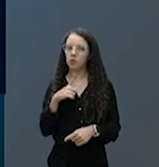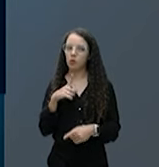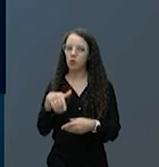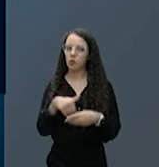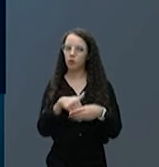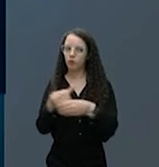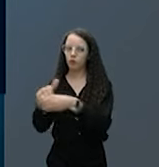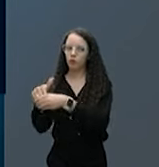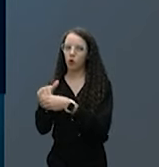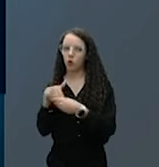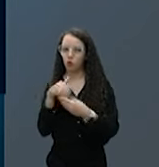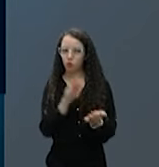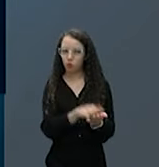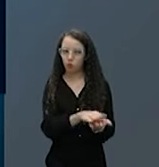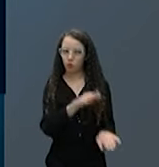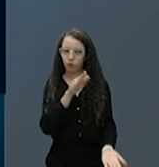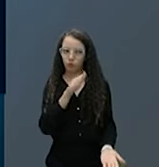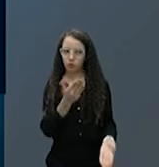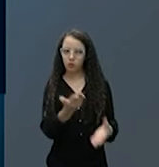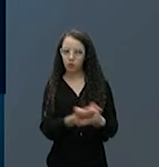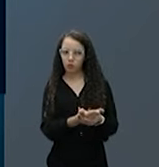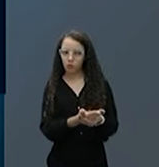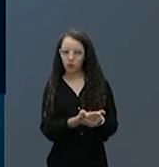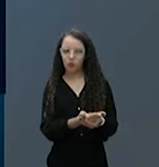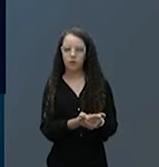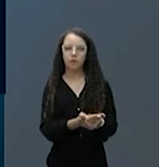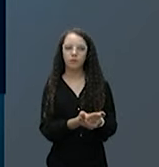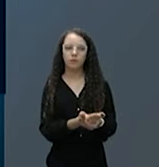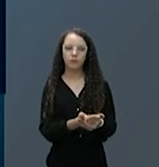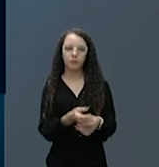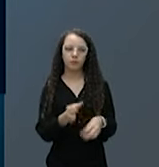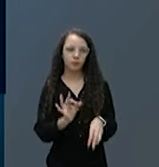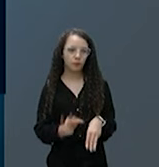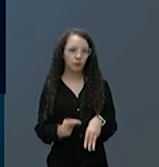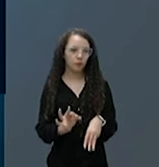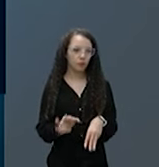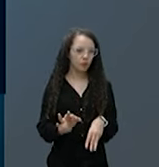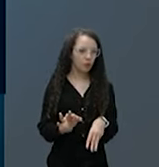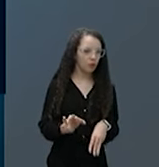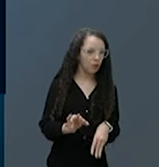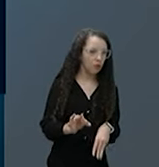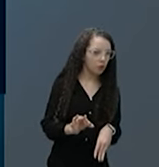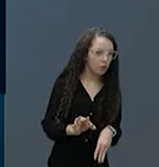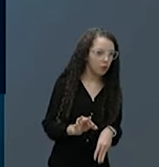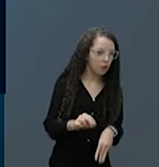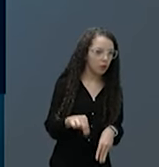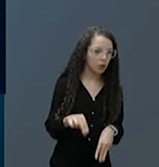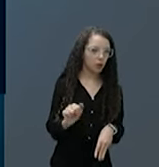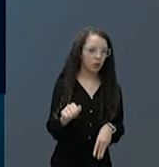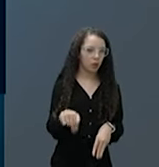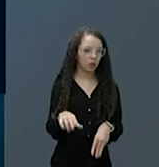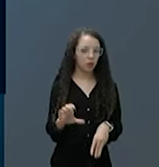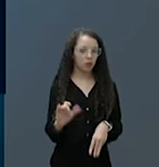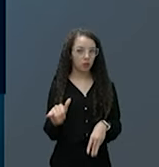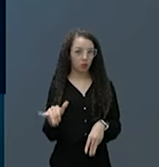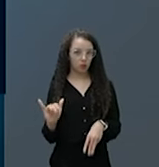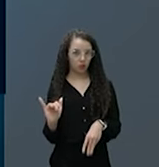judicial do voto vista da eminente ministra Nancy Andrighi, me parece que